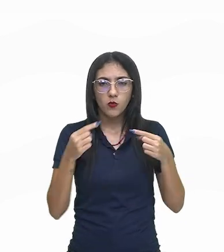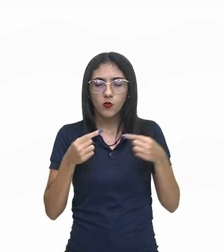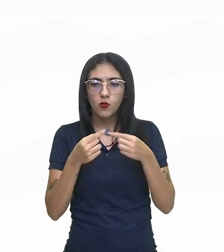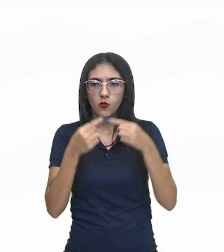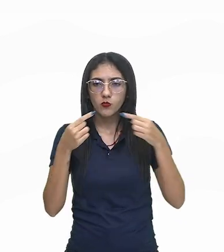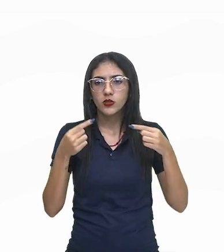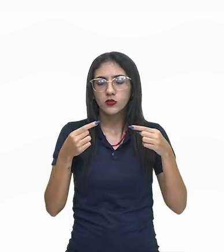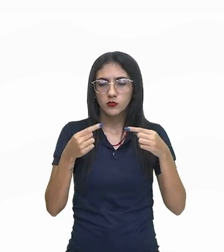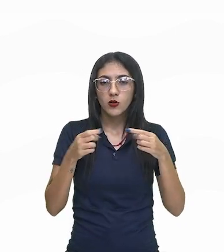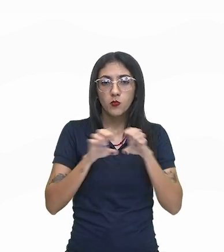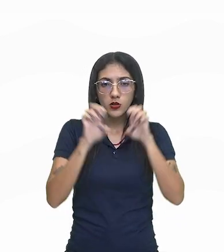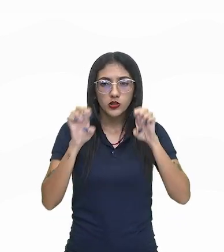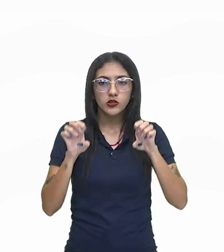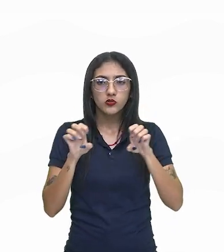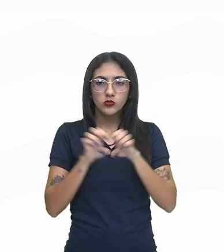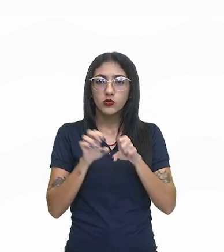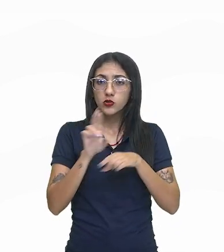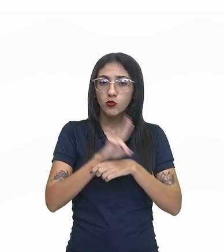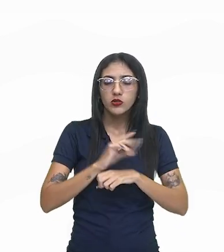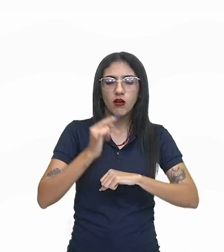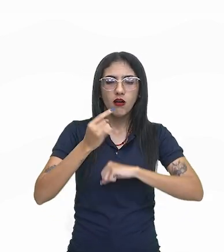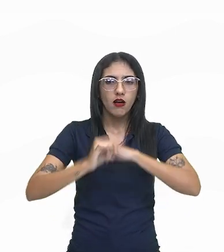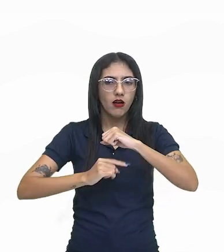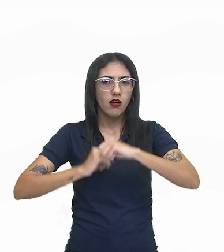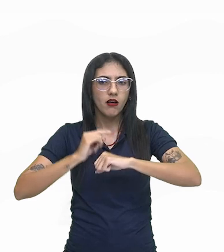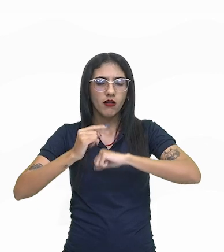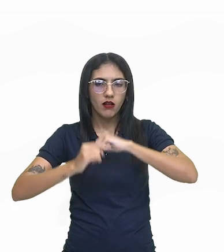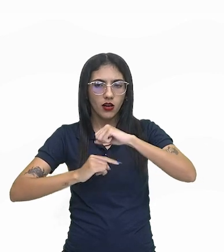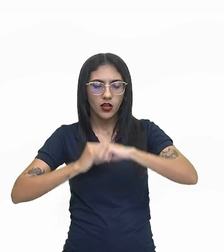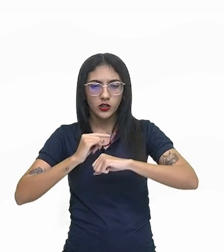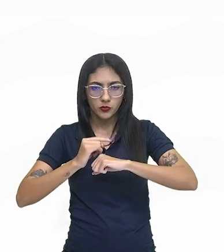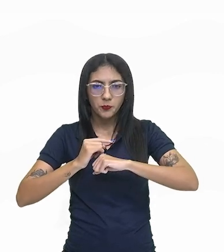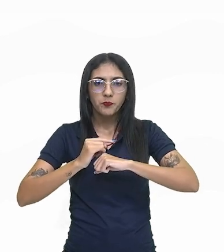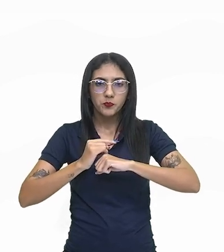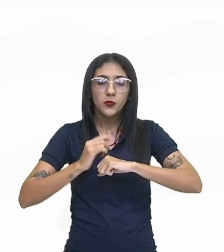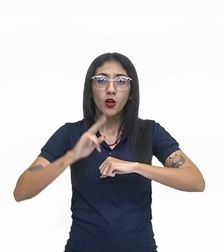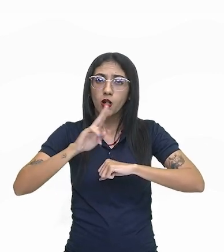cadeia transportadora de elétrons que agem de forma